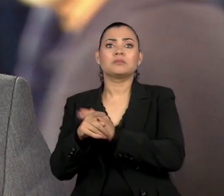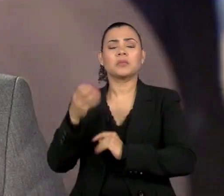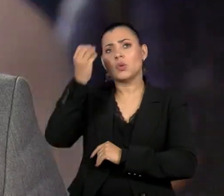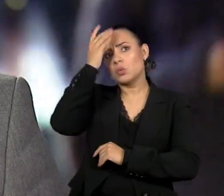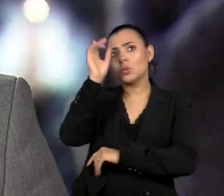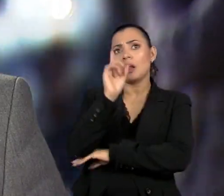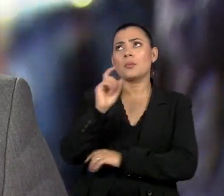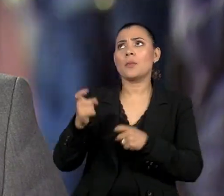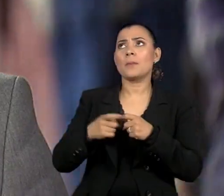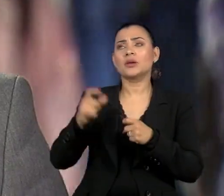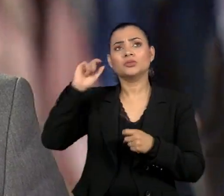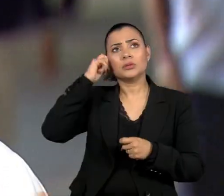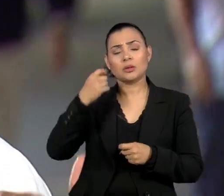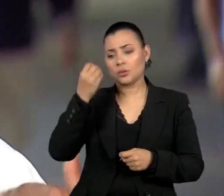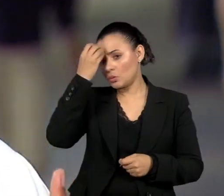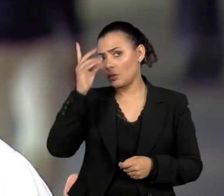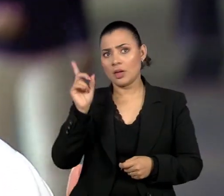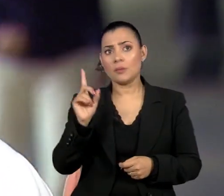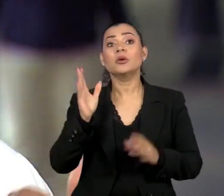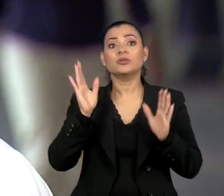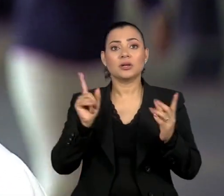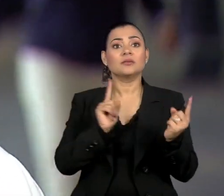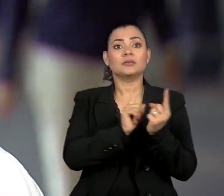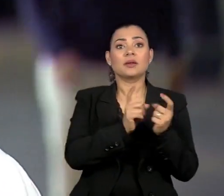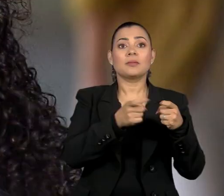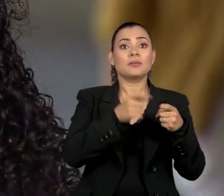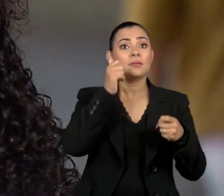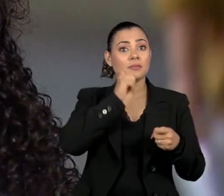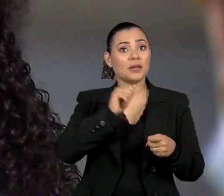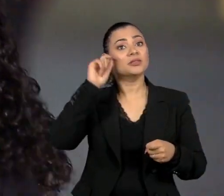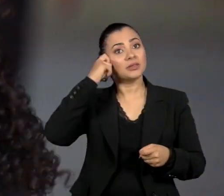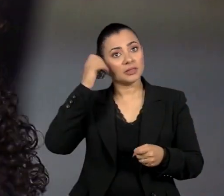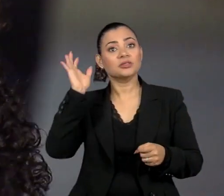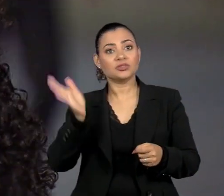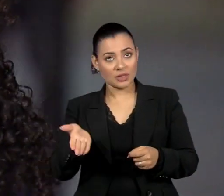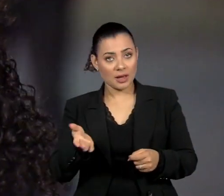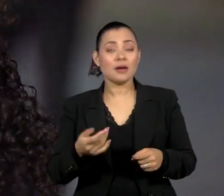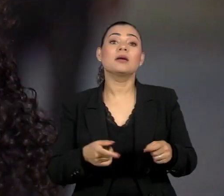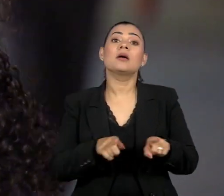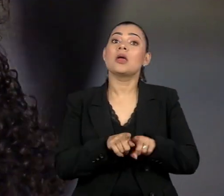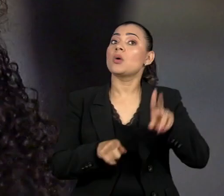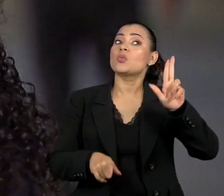sido atendido por um médico negro. Eu já fui atendida por uma médica negra. Eu nunca